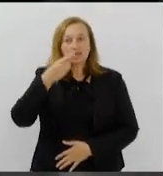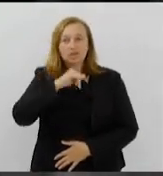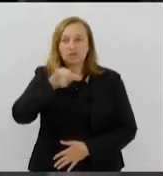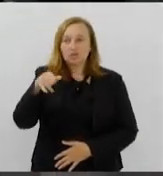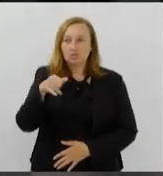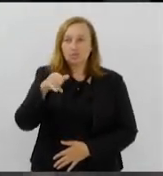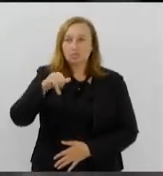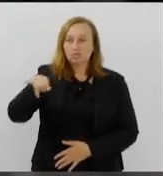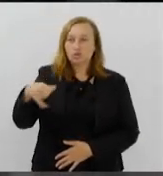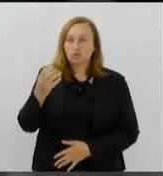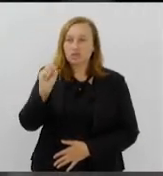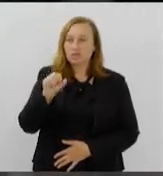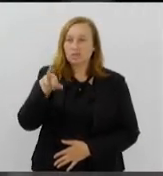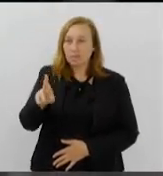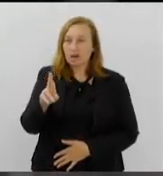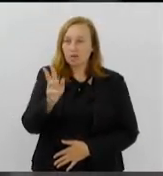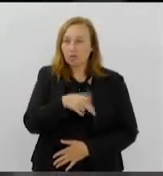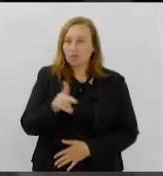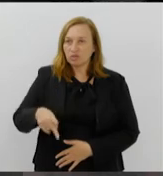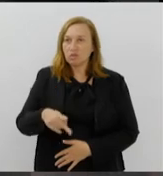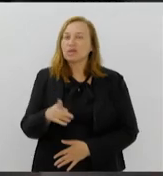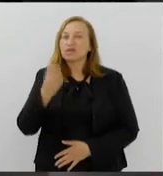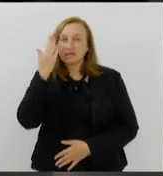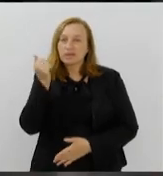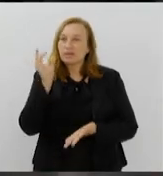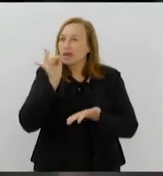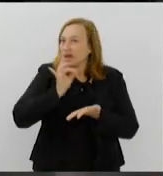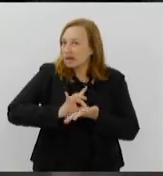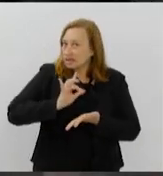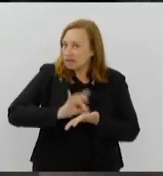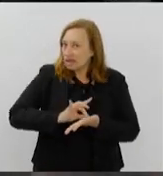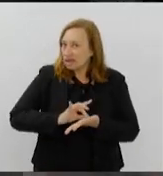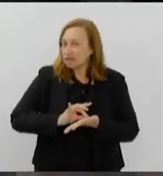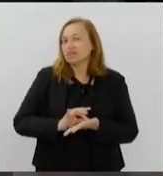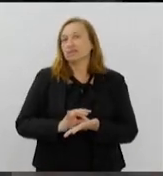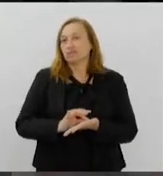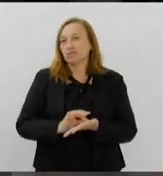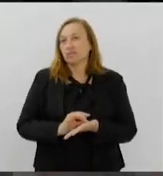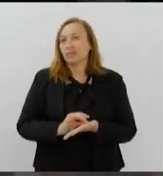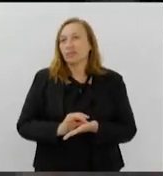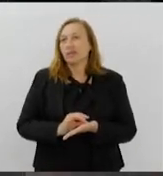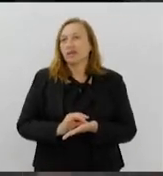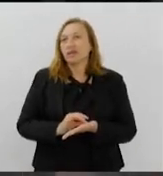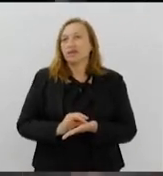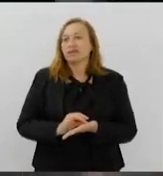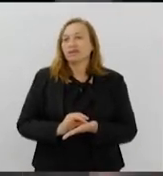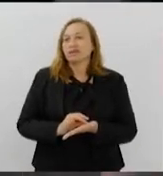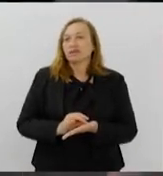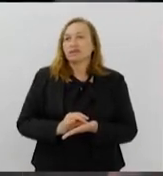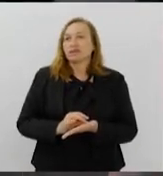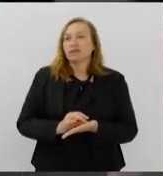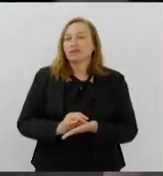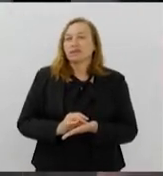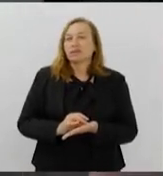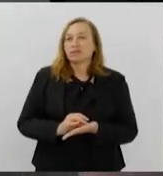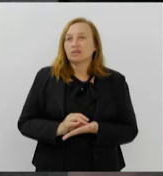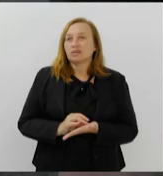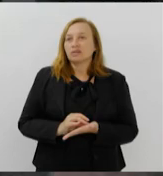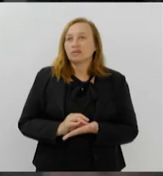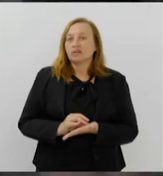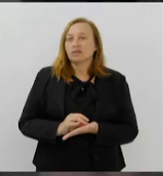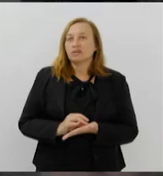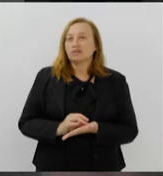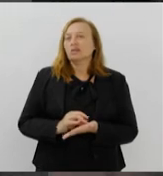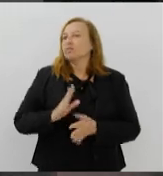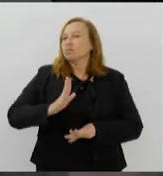Josemar. A gente sabe que a realidade de parcela significativa dos pauperizados é a uberização, e